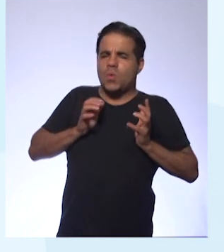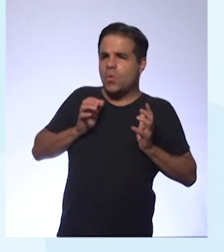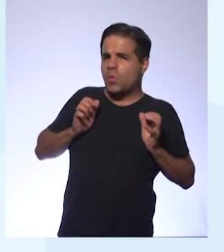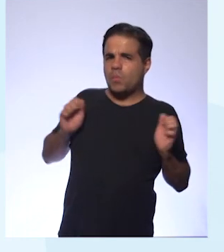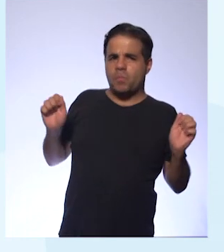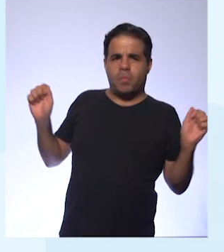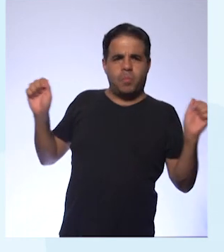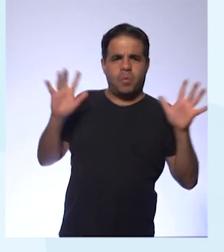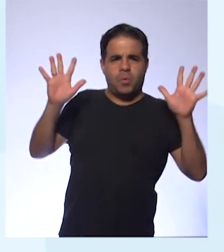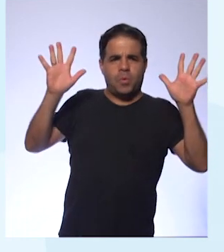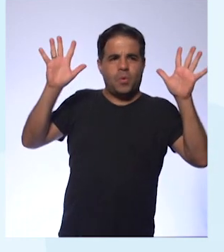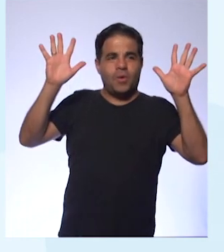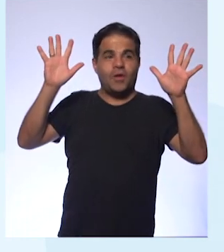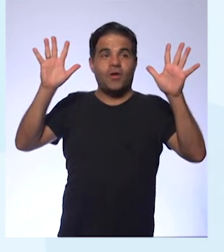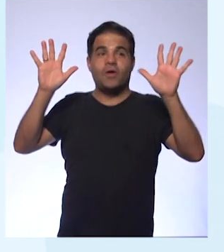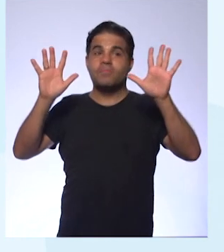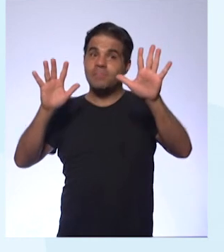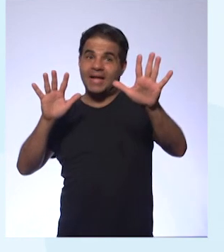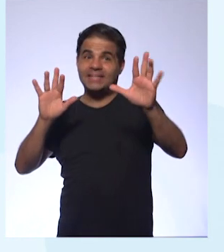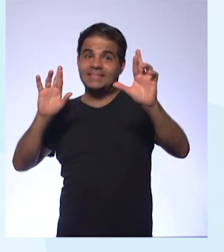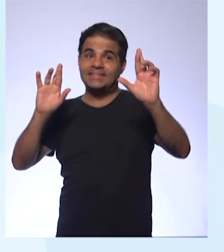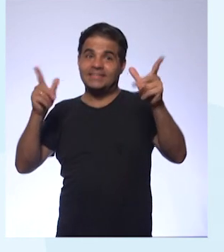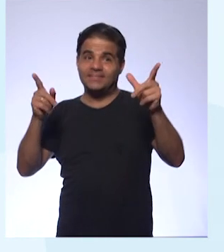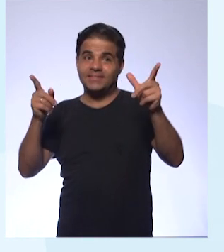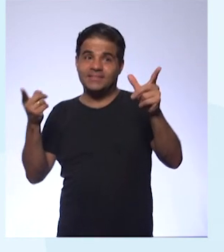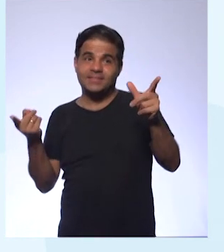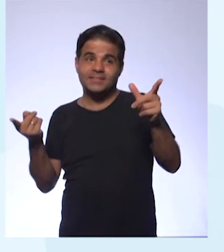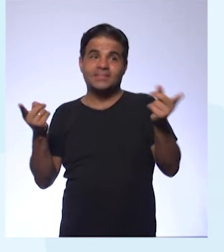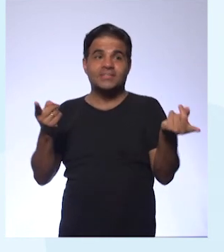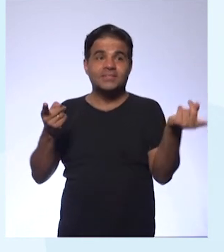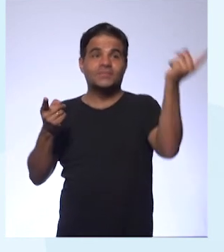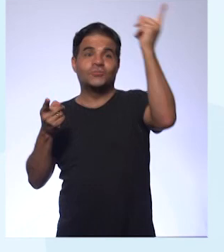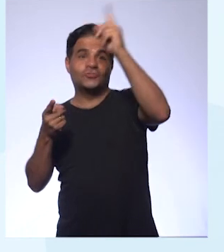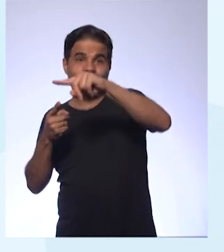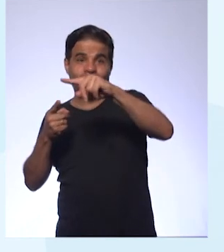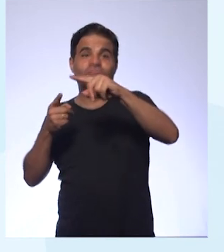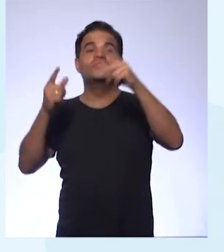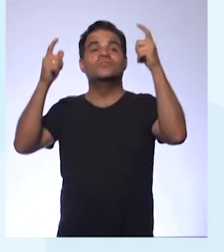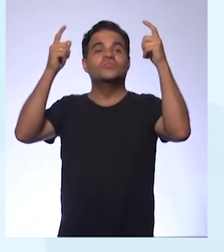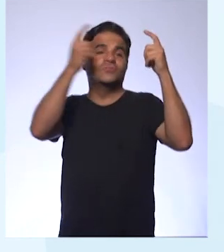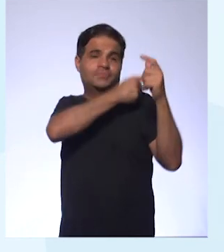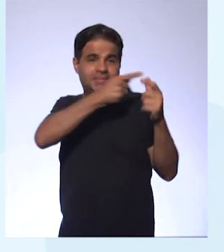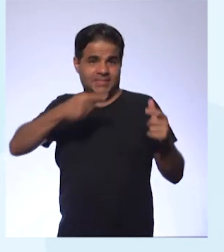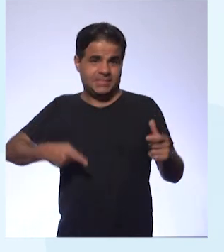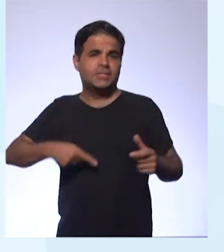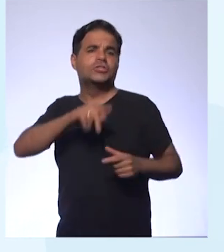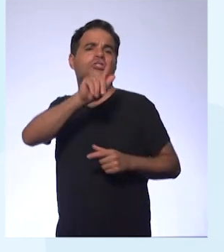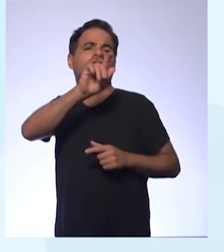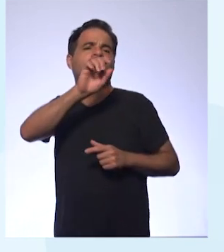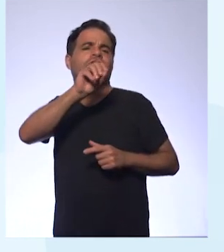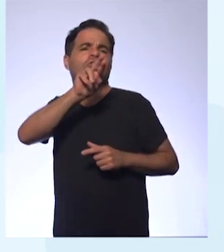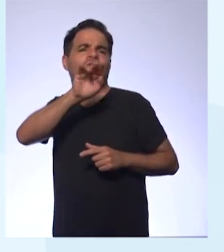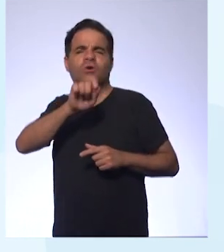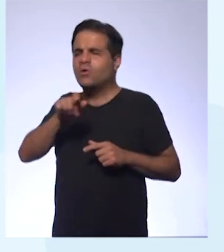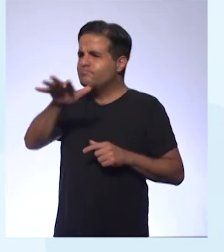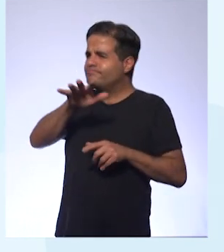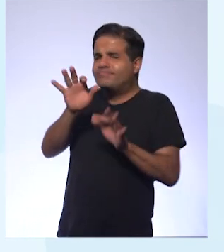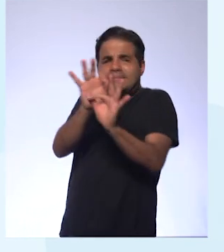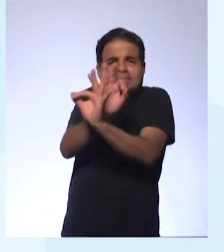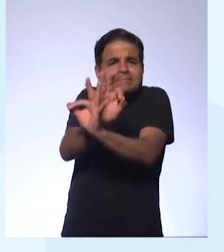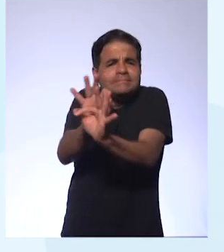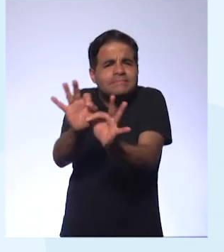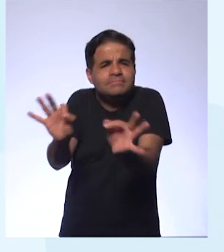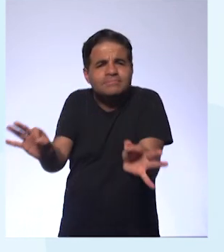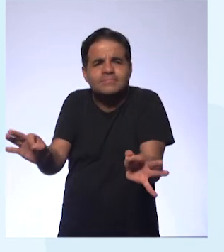tão opulento como a gente pode ver no retrato do George Washington. A gente consegue perceber que é um pouquinho mais simples o